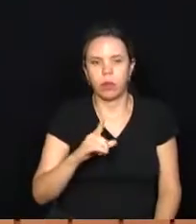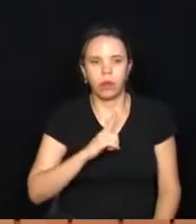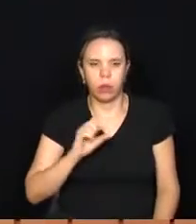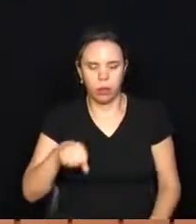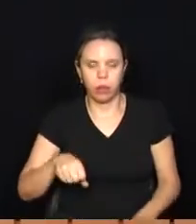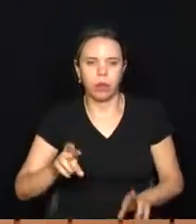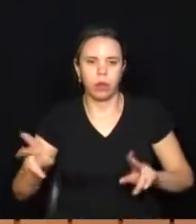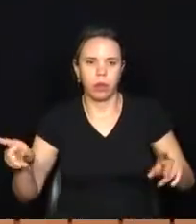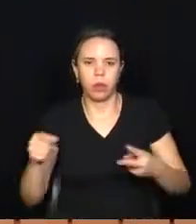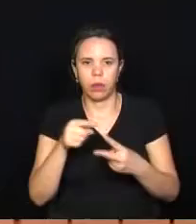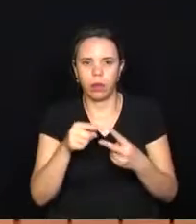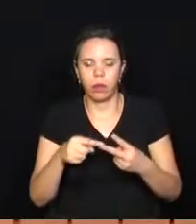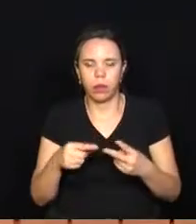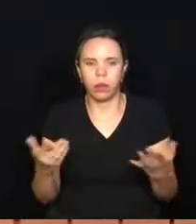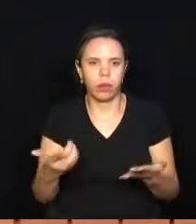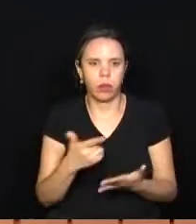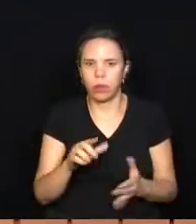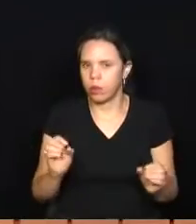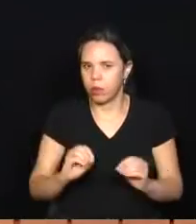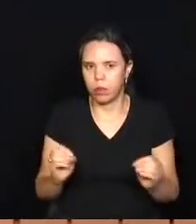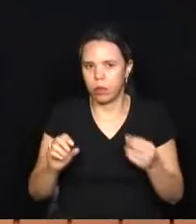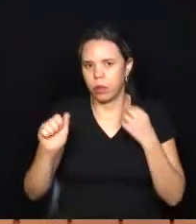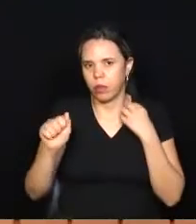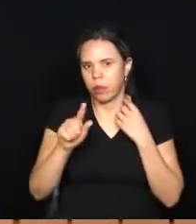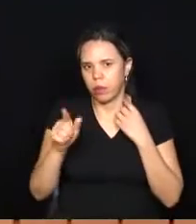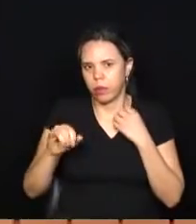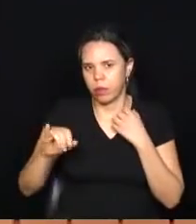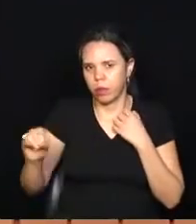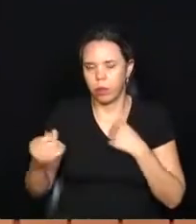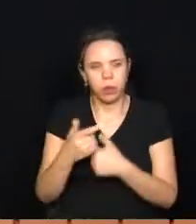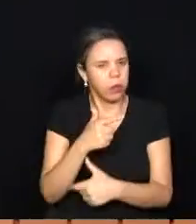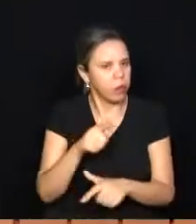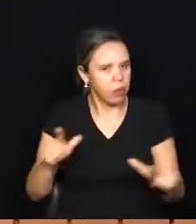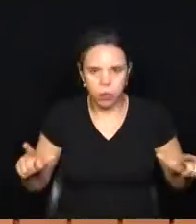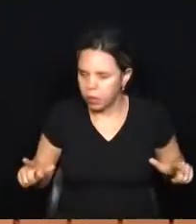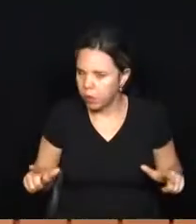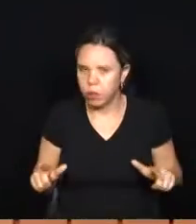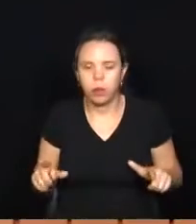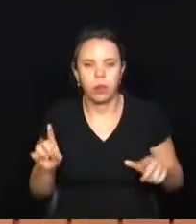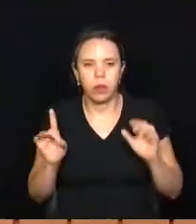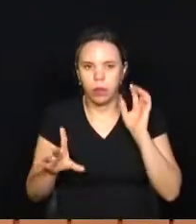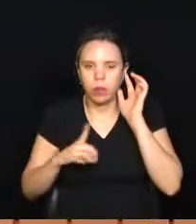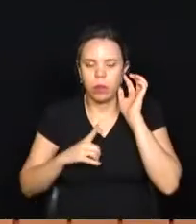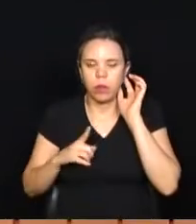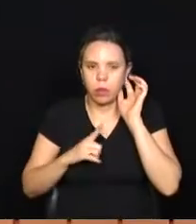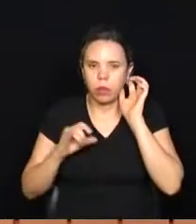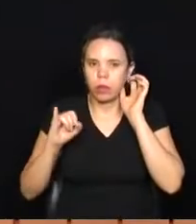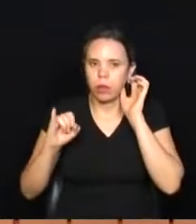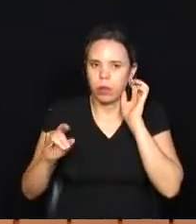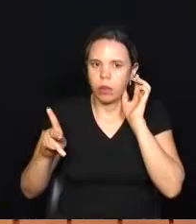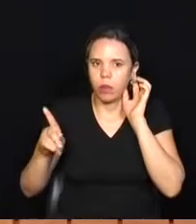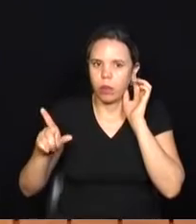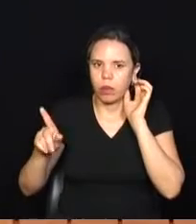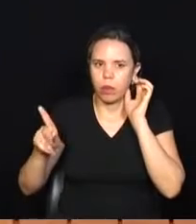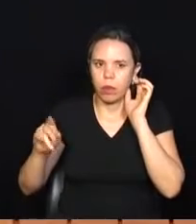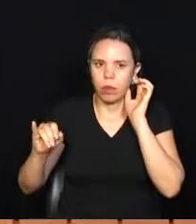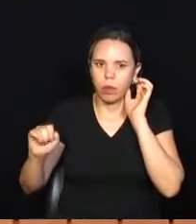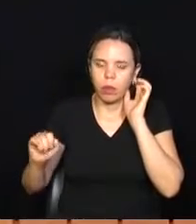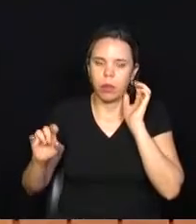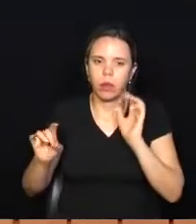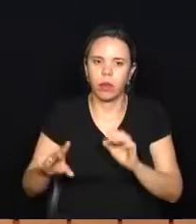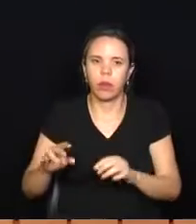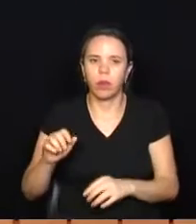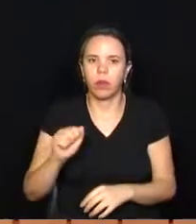na realidade, hoje não existe mais asilo. Não temos mais, nós só temos ILPIs. O